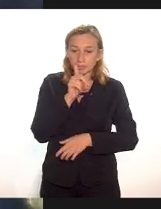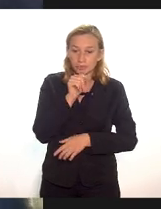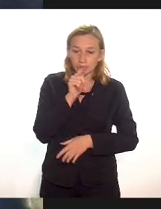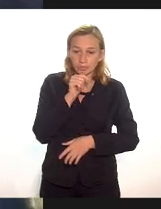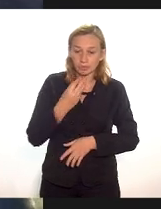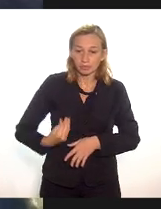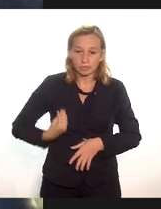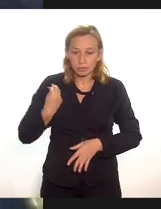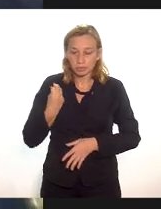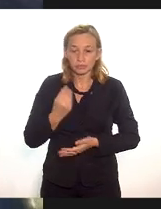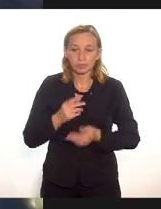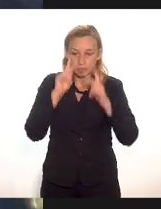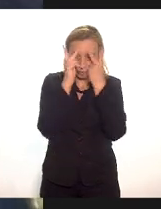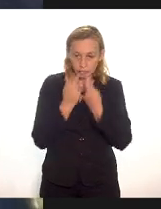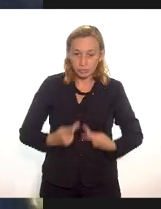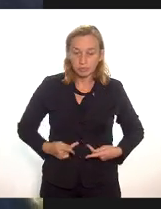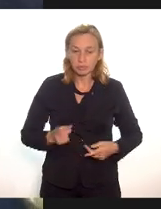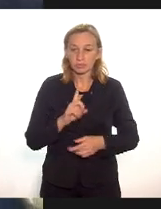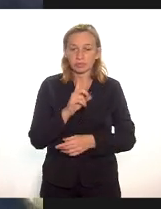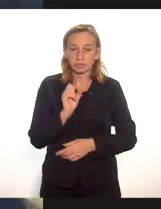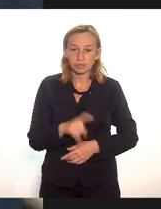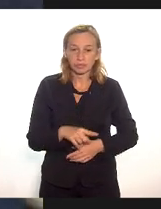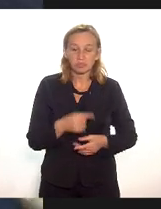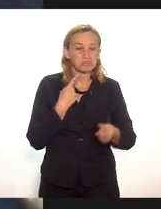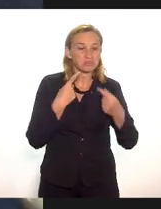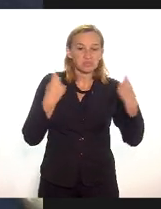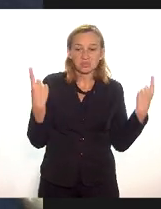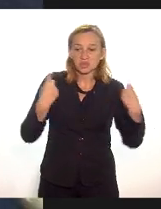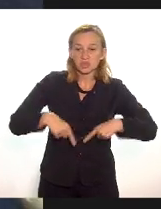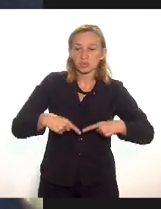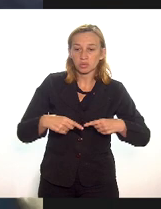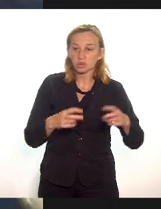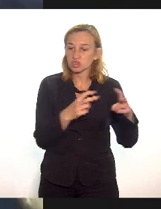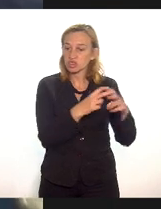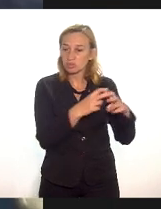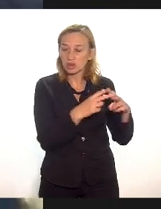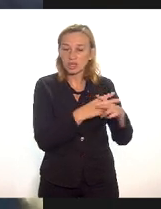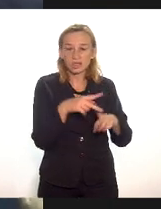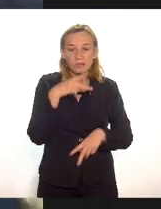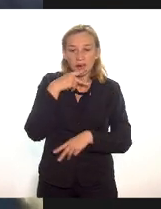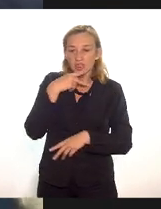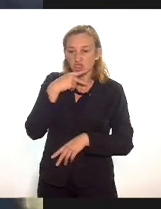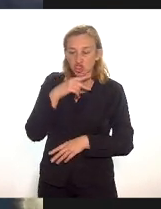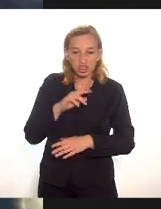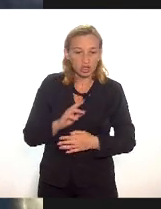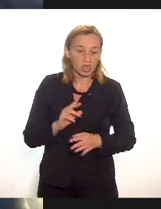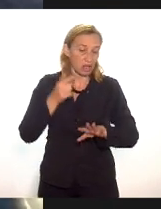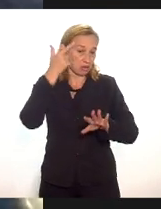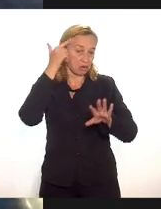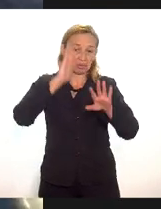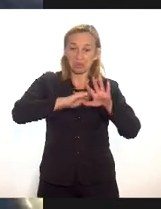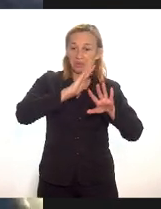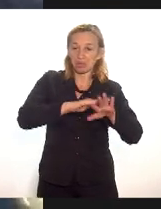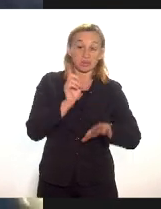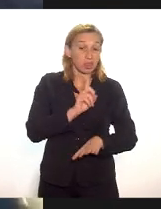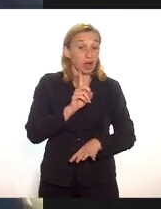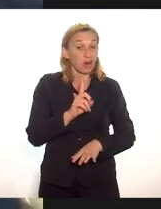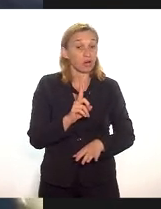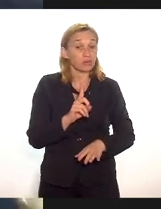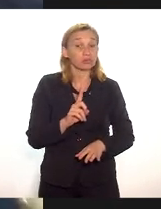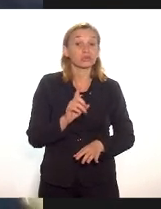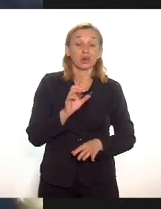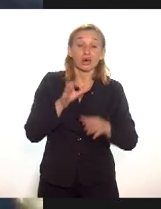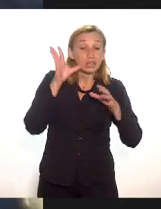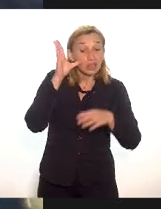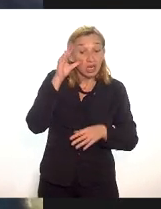humano. Não se trata de disputas ou brigas entre partidos, ideologias. Trata-se do